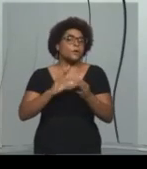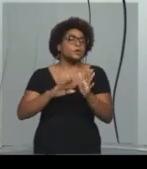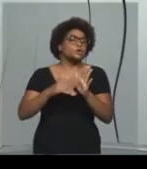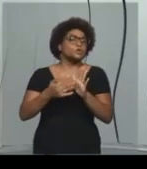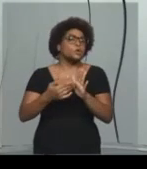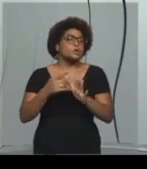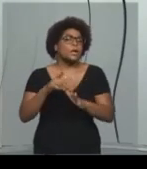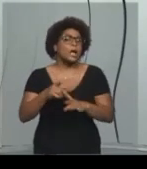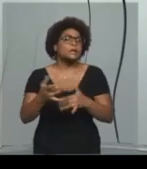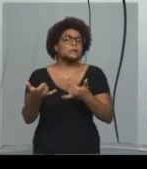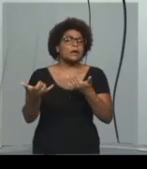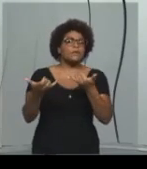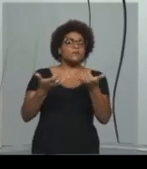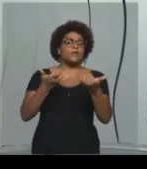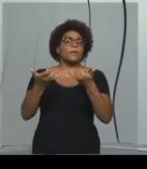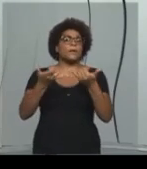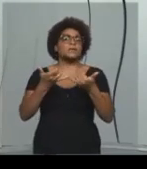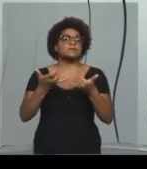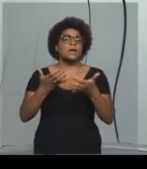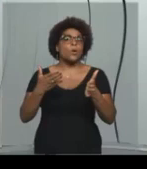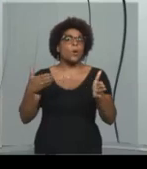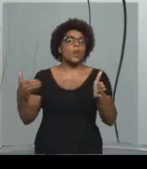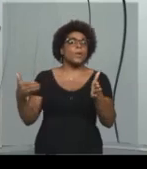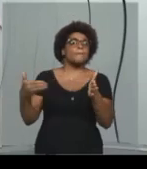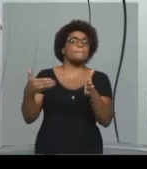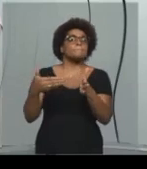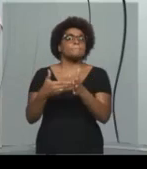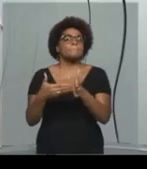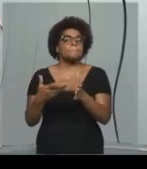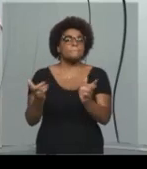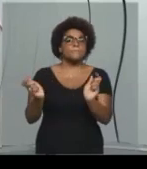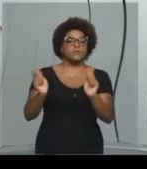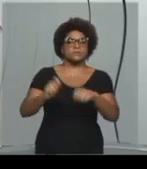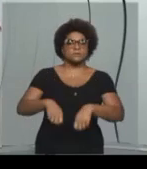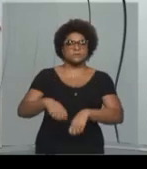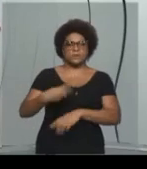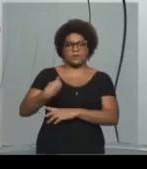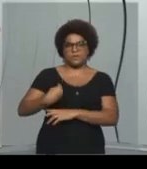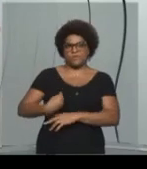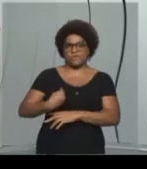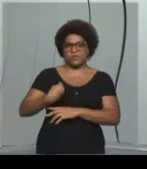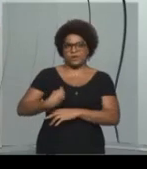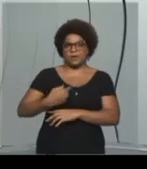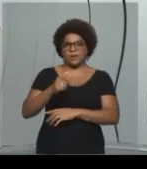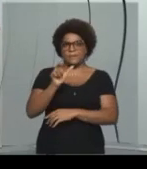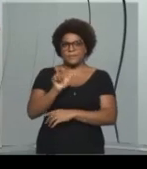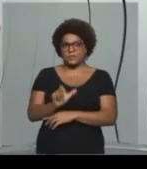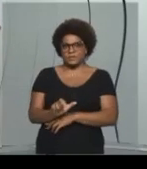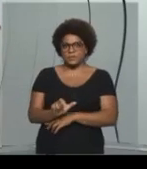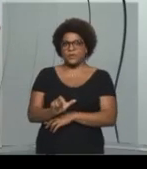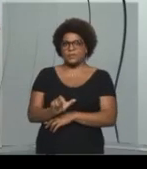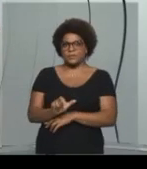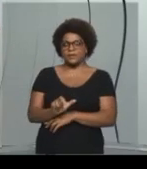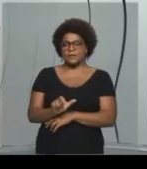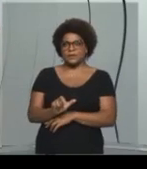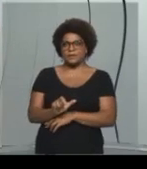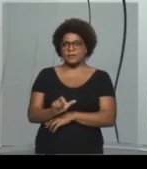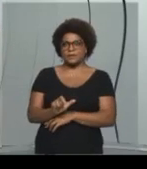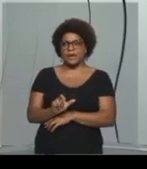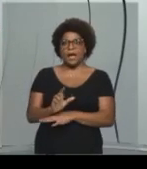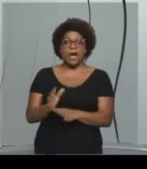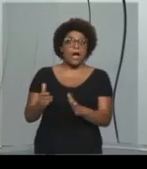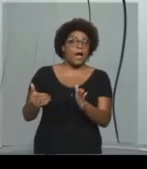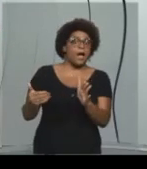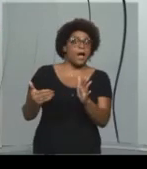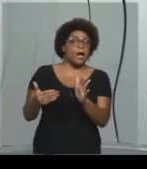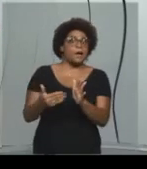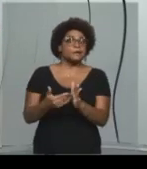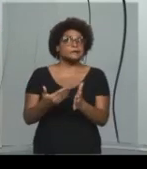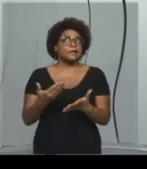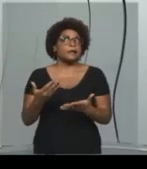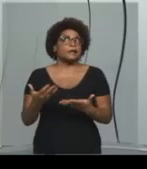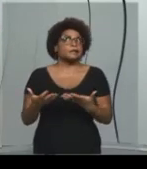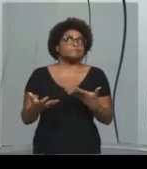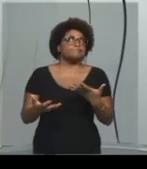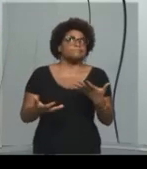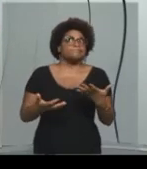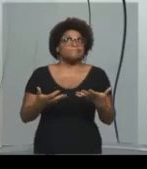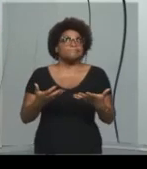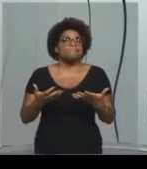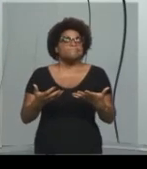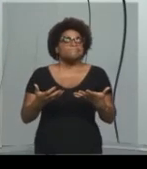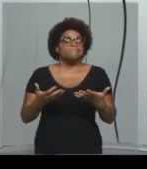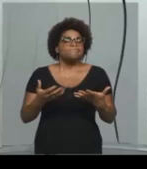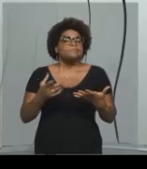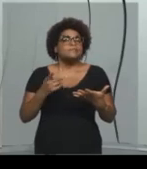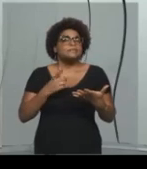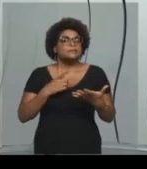as possibilidades de vida daquela pessoa, a ponto, inclusive, de levá-la para situações